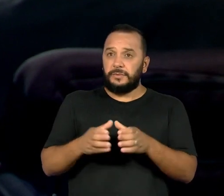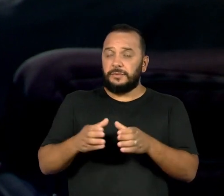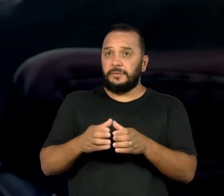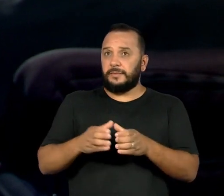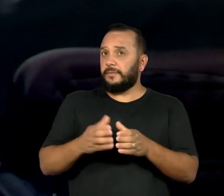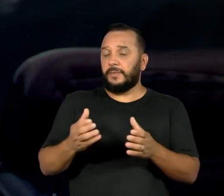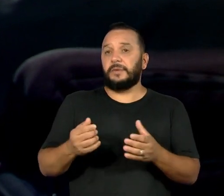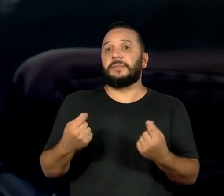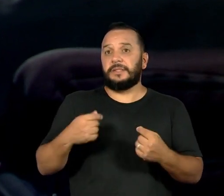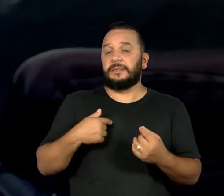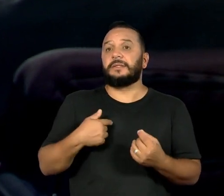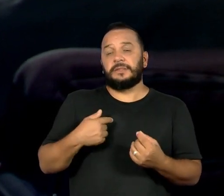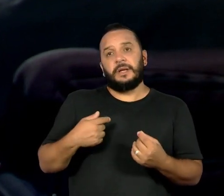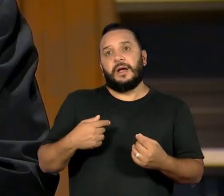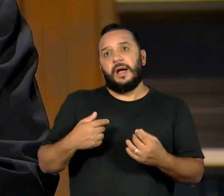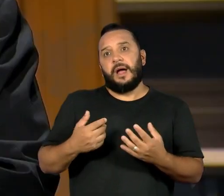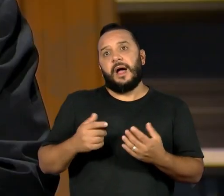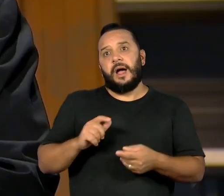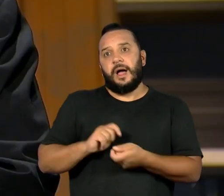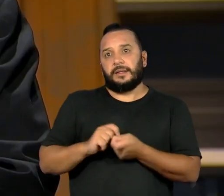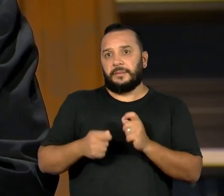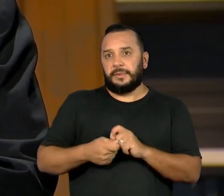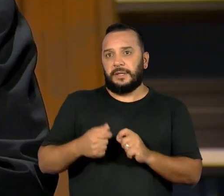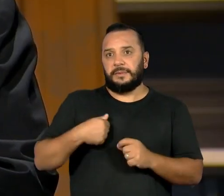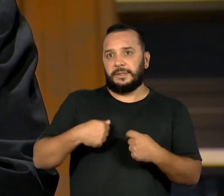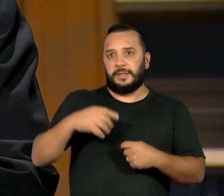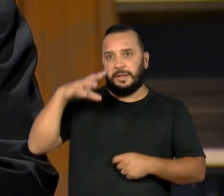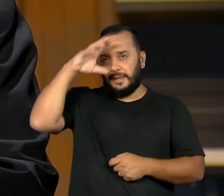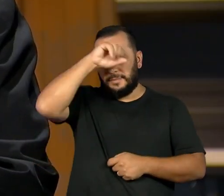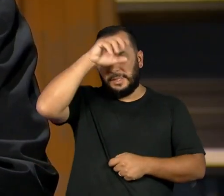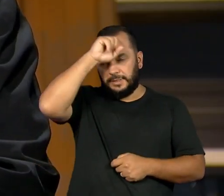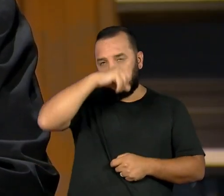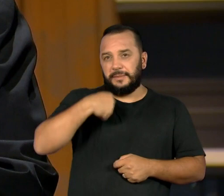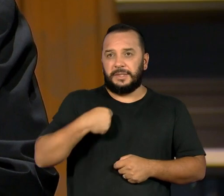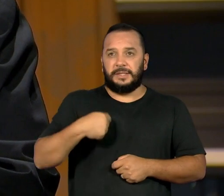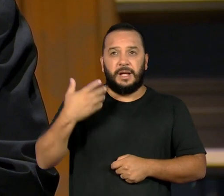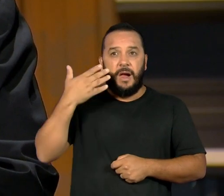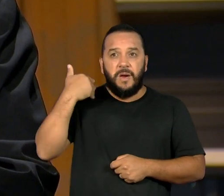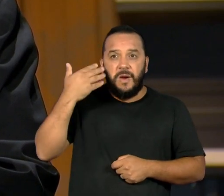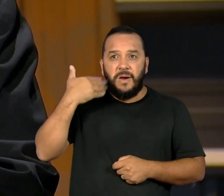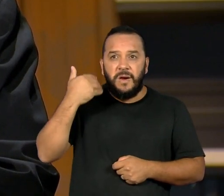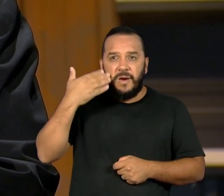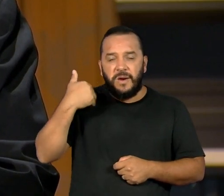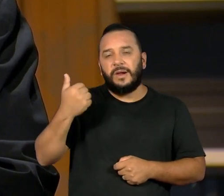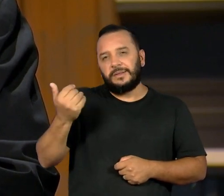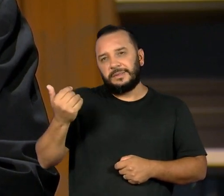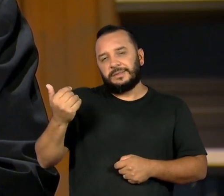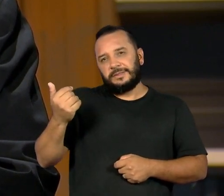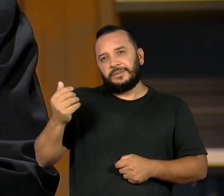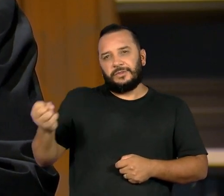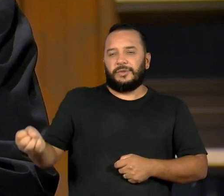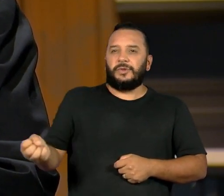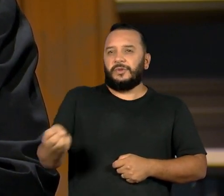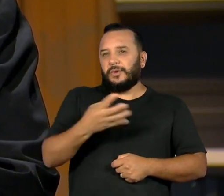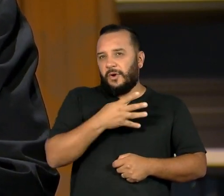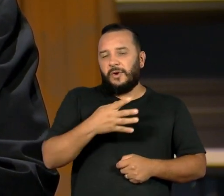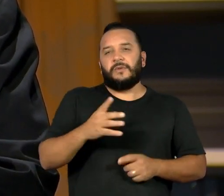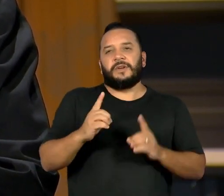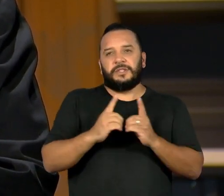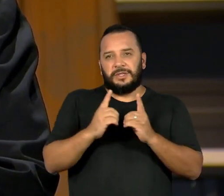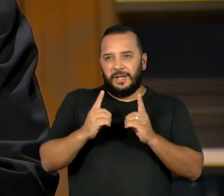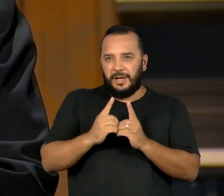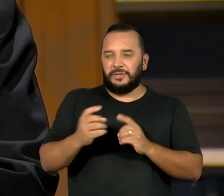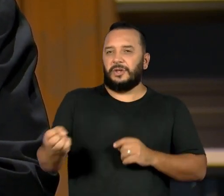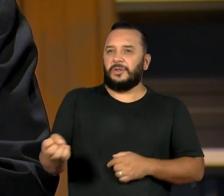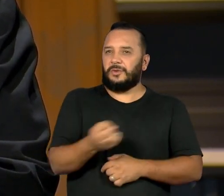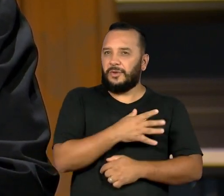como, elas vão ter que se reciclar, vão ter que pesquisar, vão ter que incorporar novas didáticas, né? E